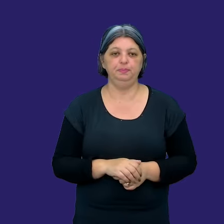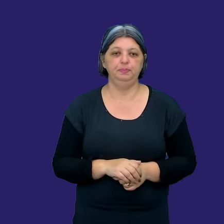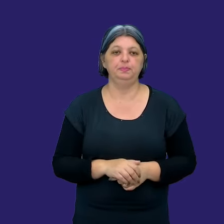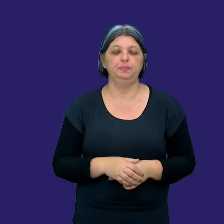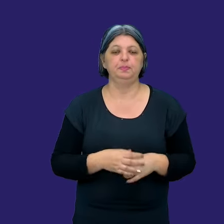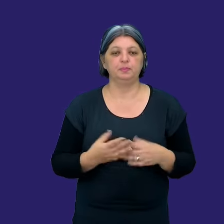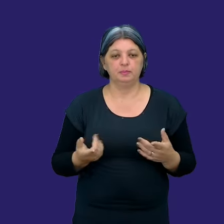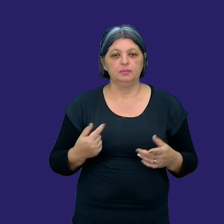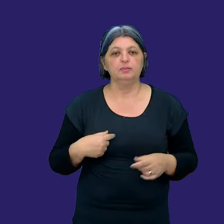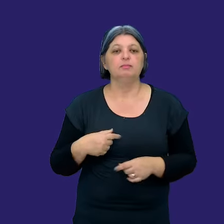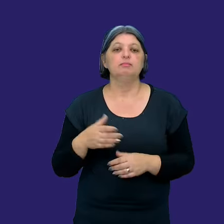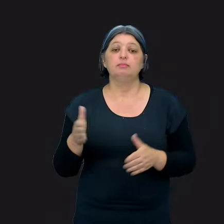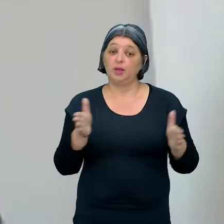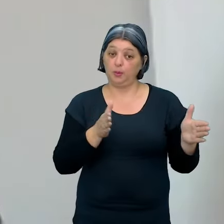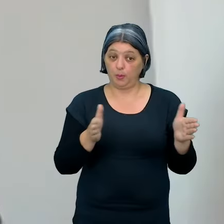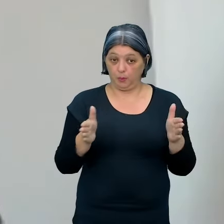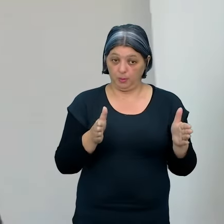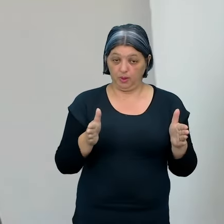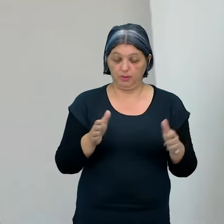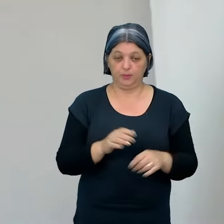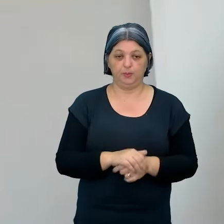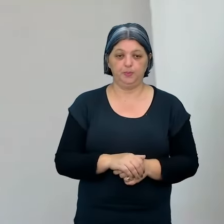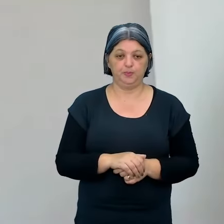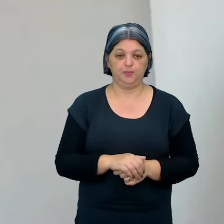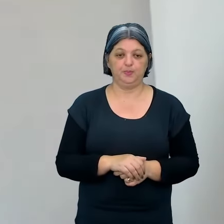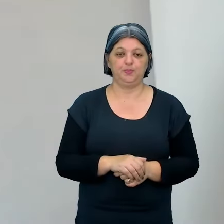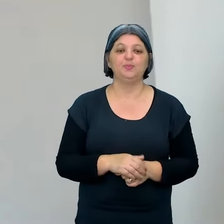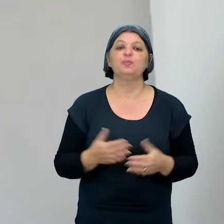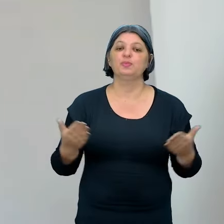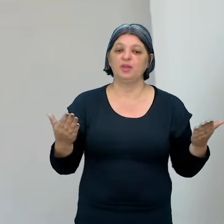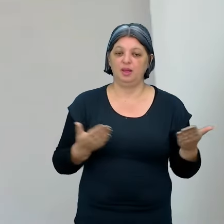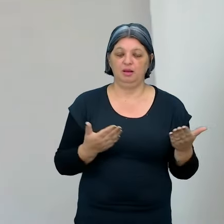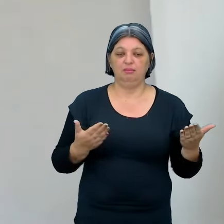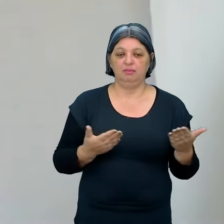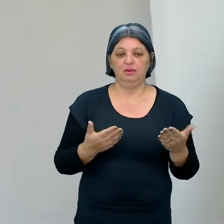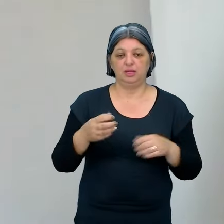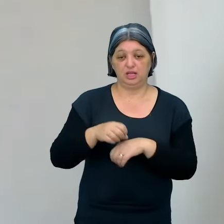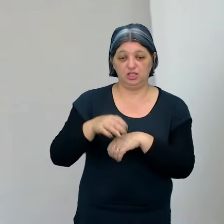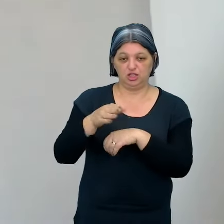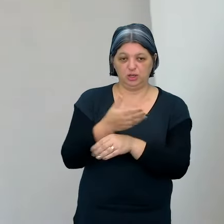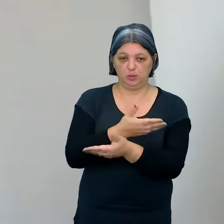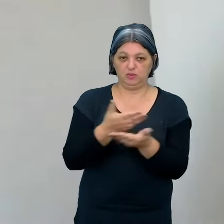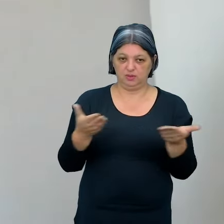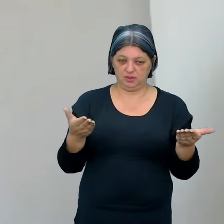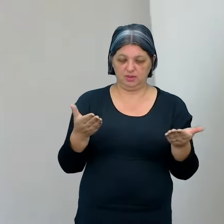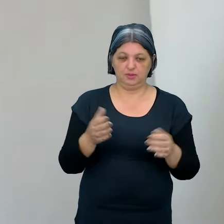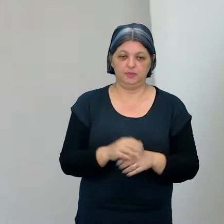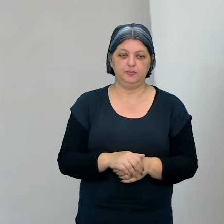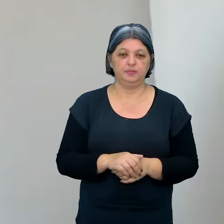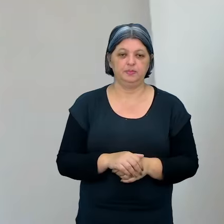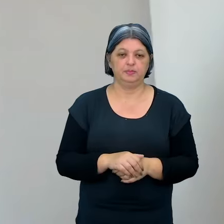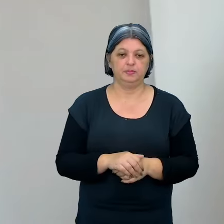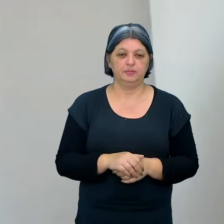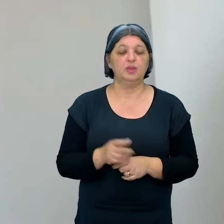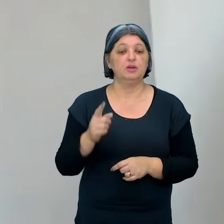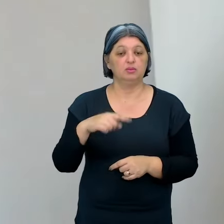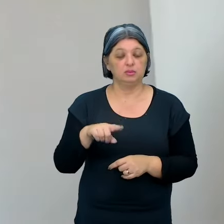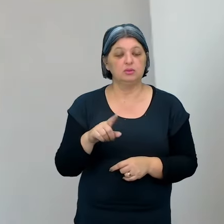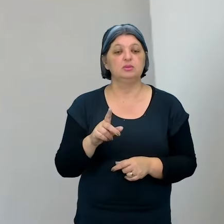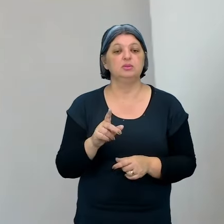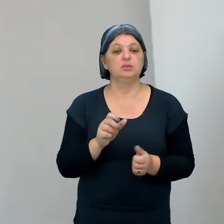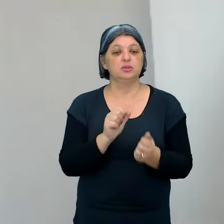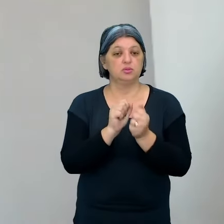Então, neste momento, professores, eu aqui alerto vocês para que vocês tragam junto com